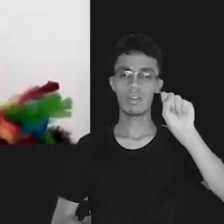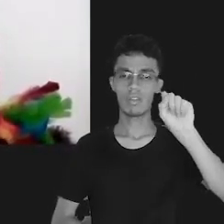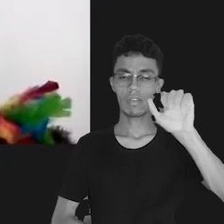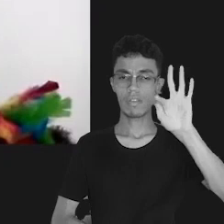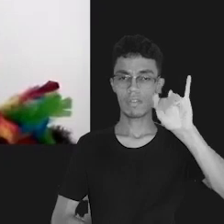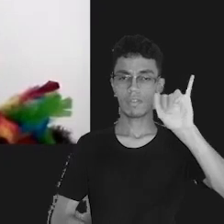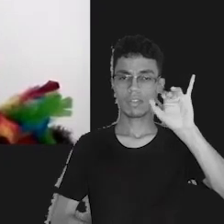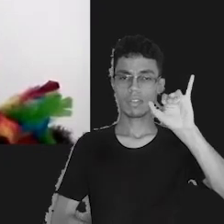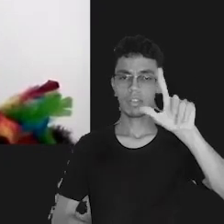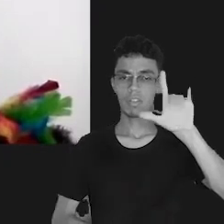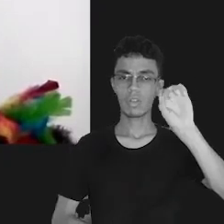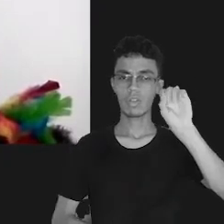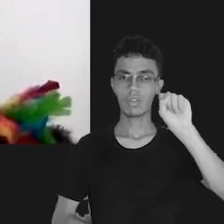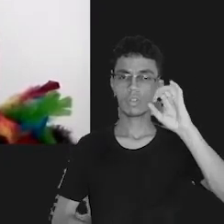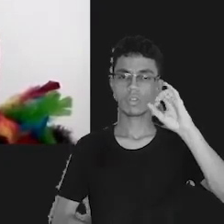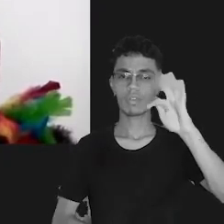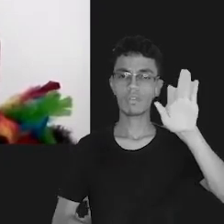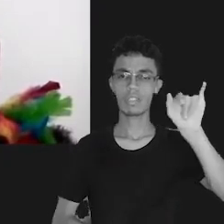Enfim,